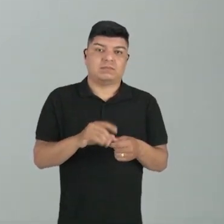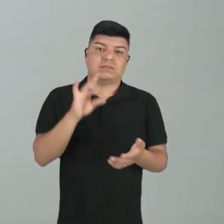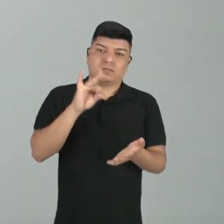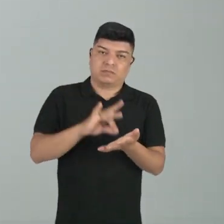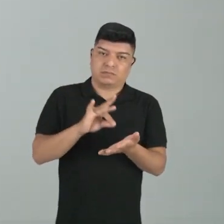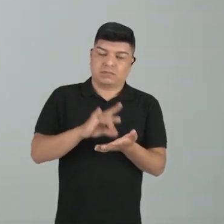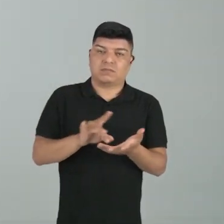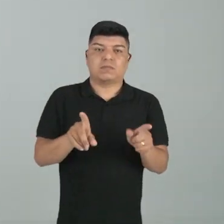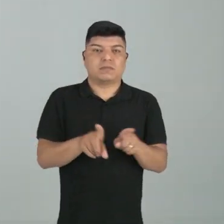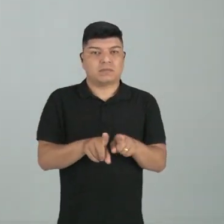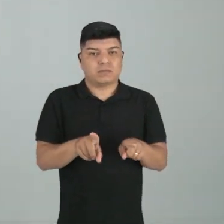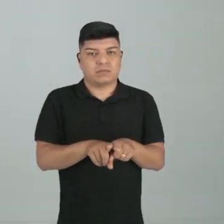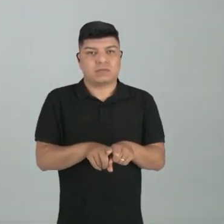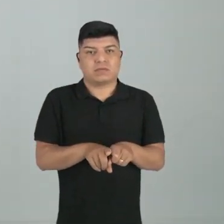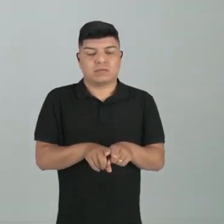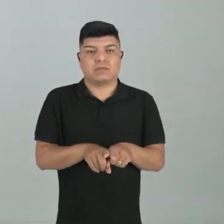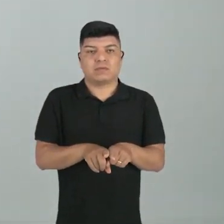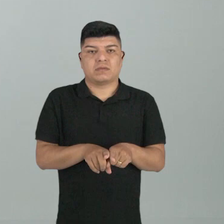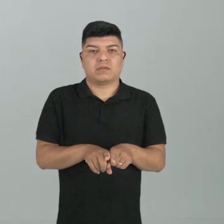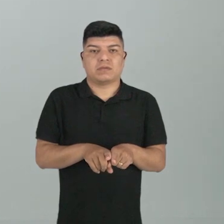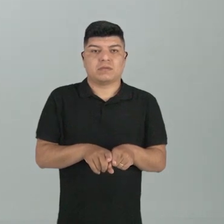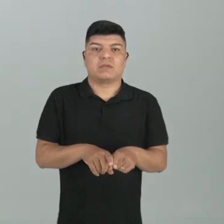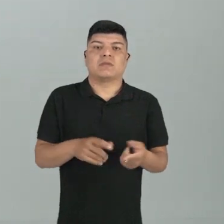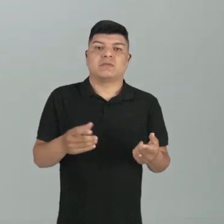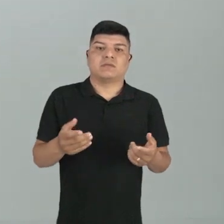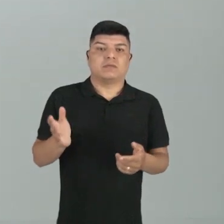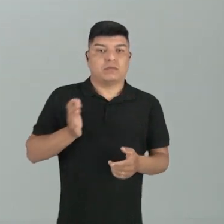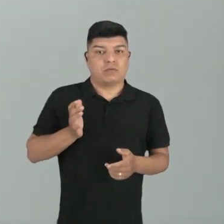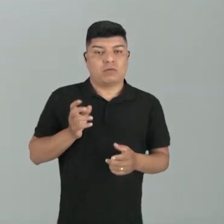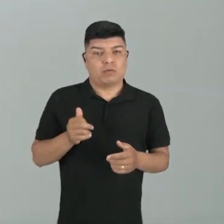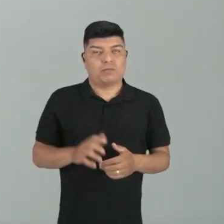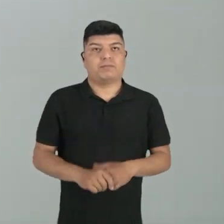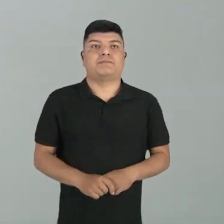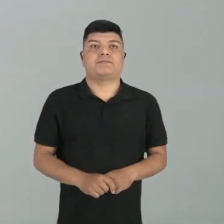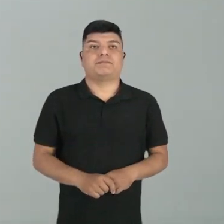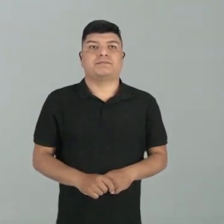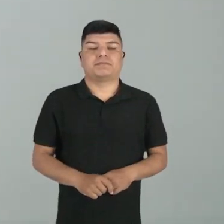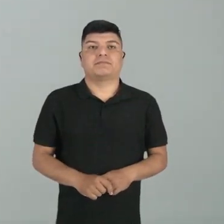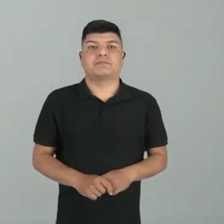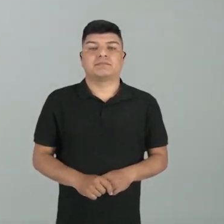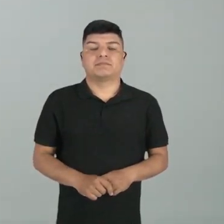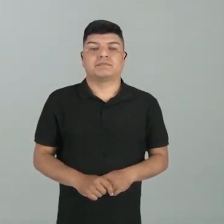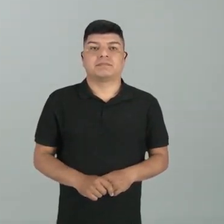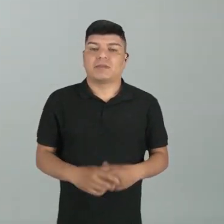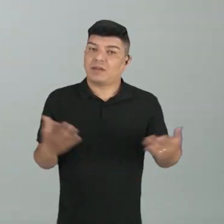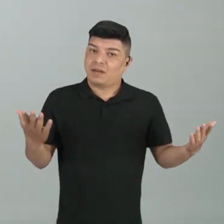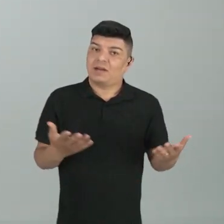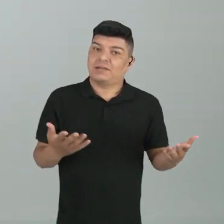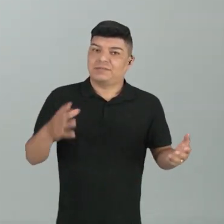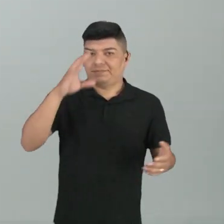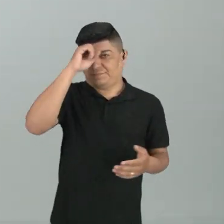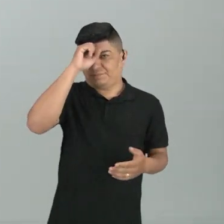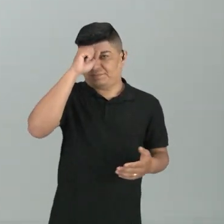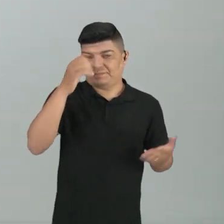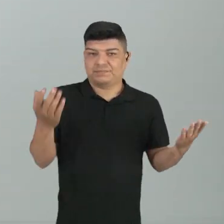que é uma ideia principal da obra O Príncipe. Como agir? Como se comportar? Quais estratégias